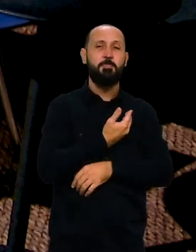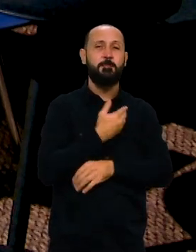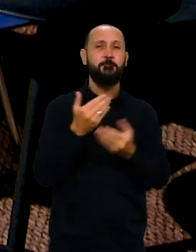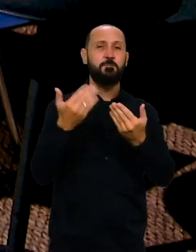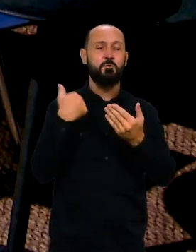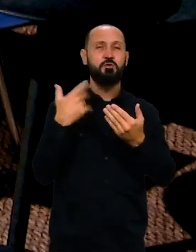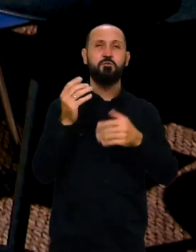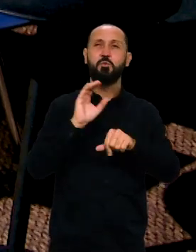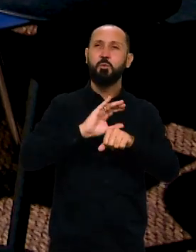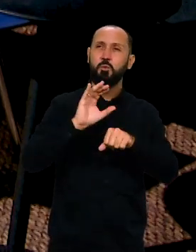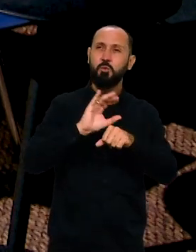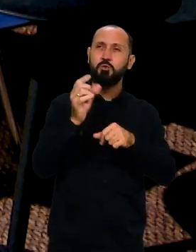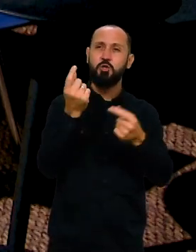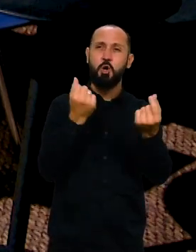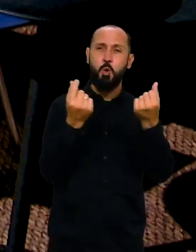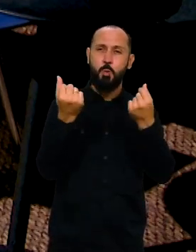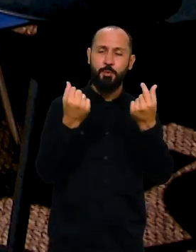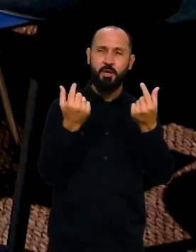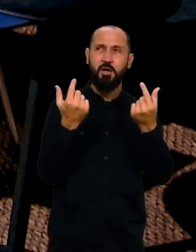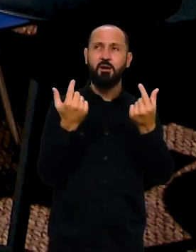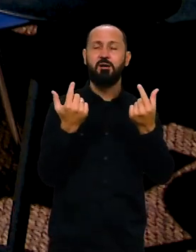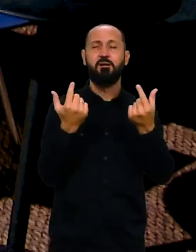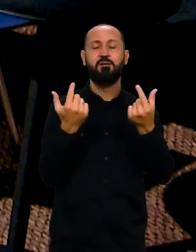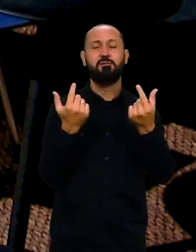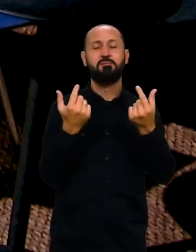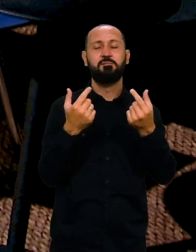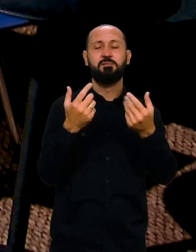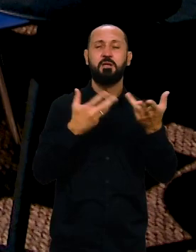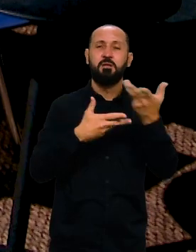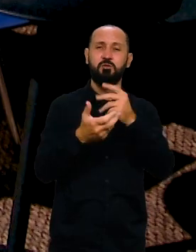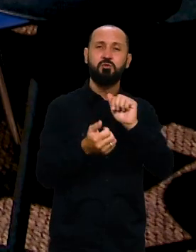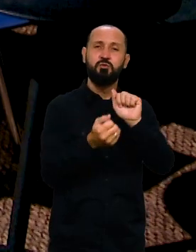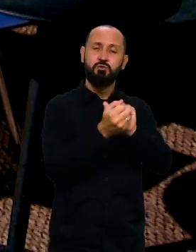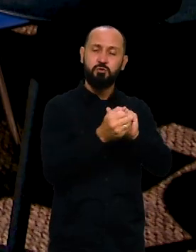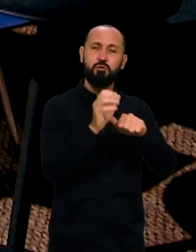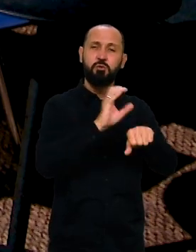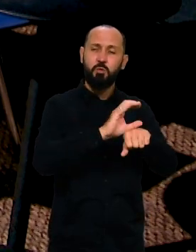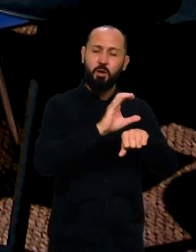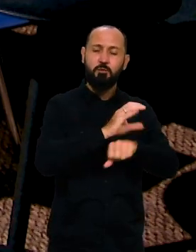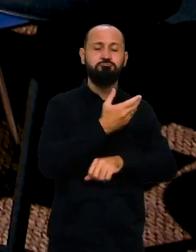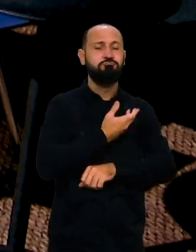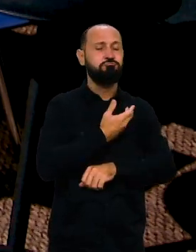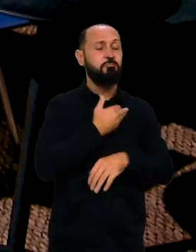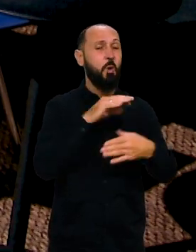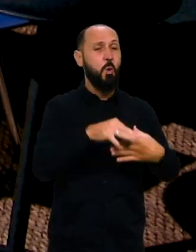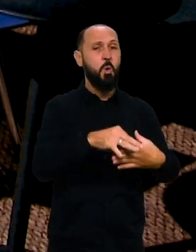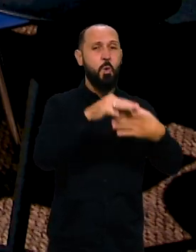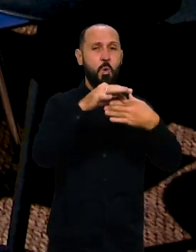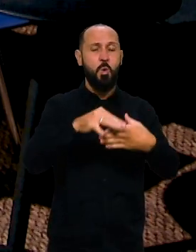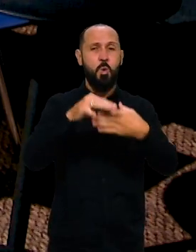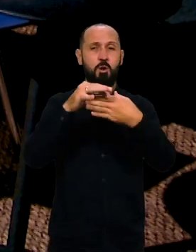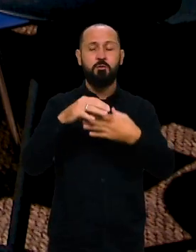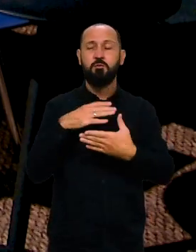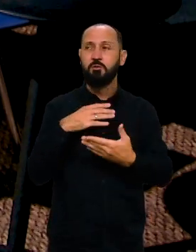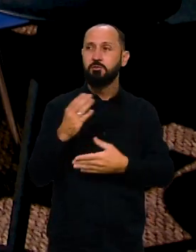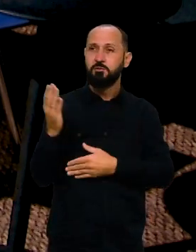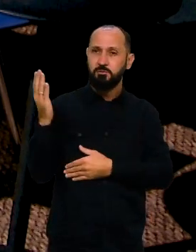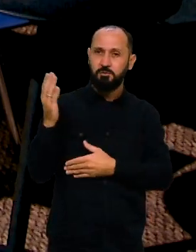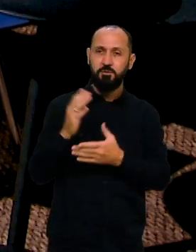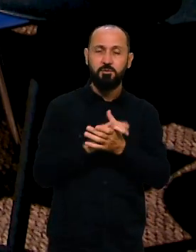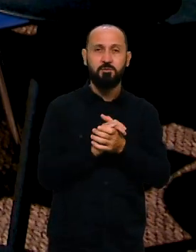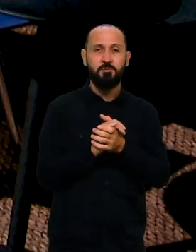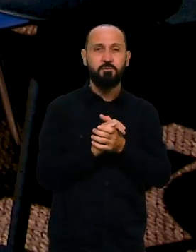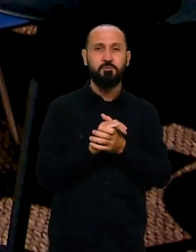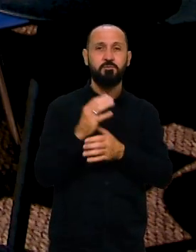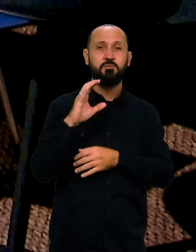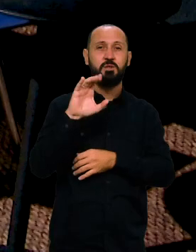Eu estava falando de muitos amigos, a gente tinha um curso de economia, na época a gente interagia muito com o curso de economia, muitos amigos, muitas lideranças, vou citar